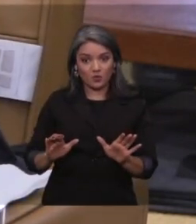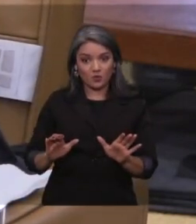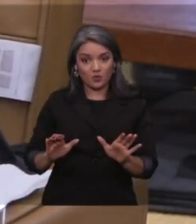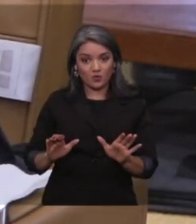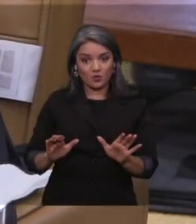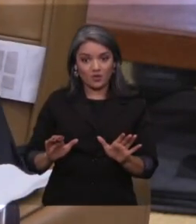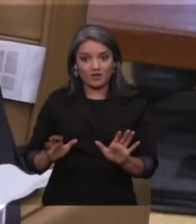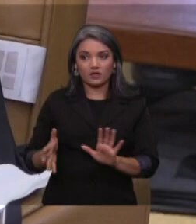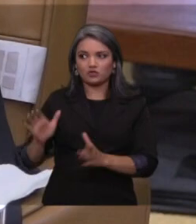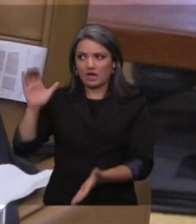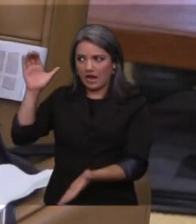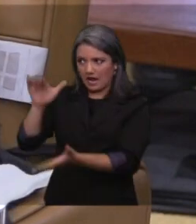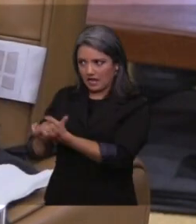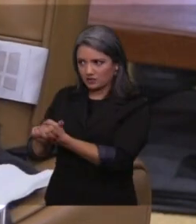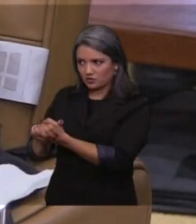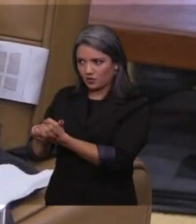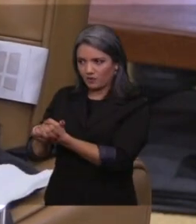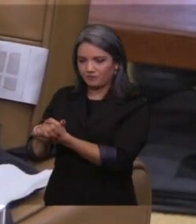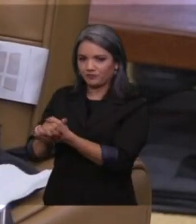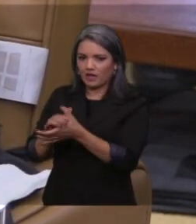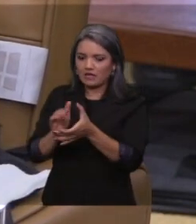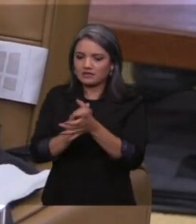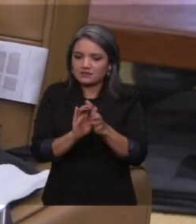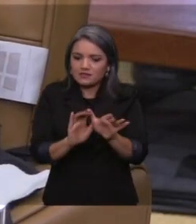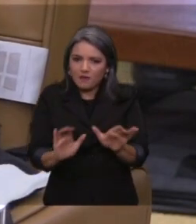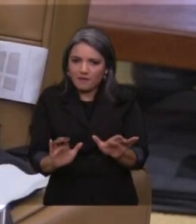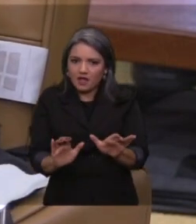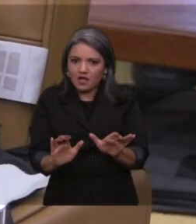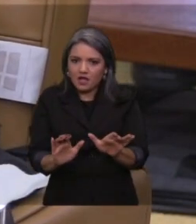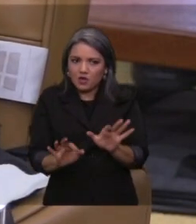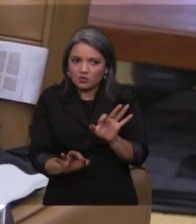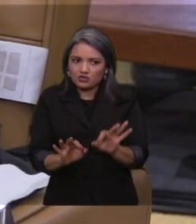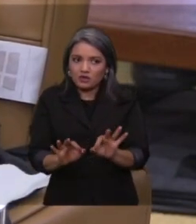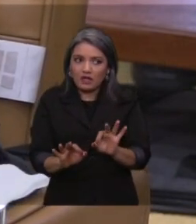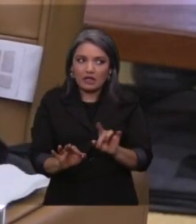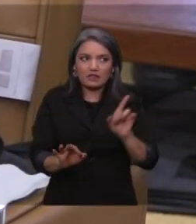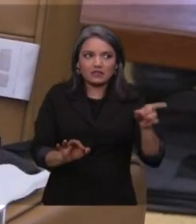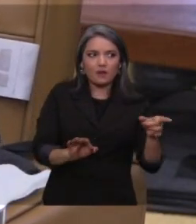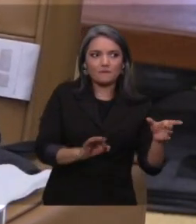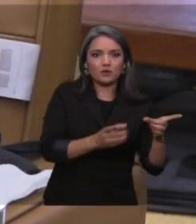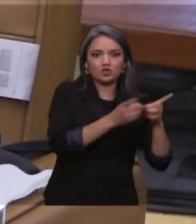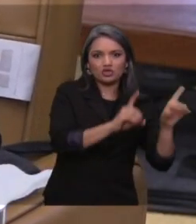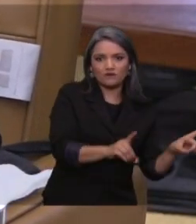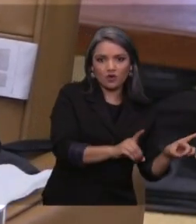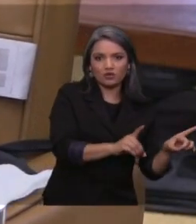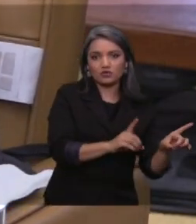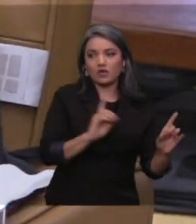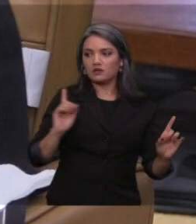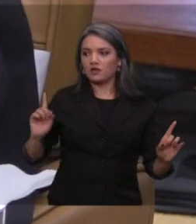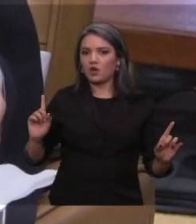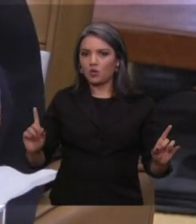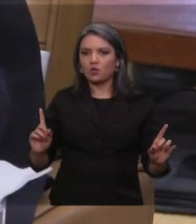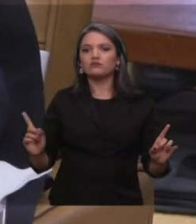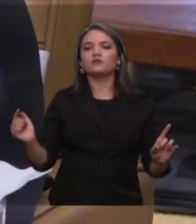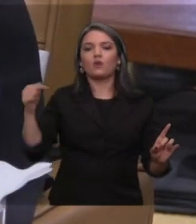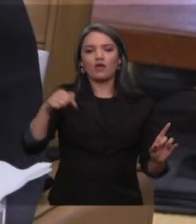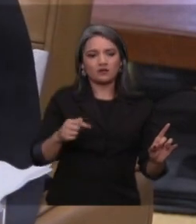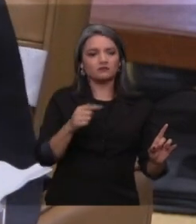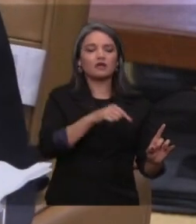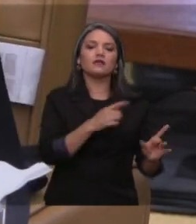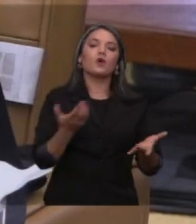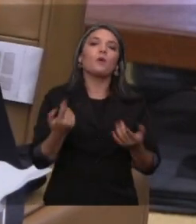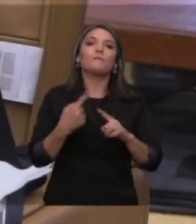o divórcio. Ou seja, da separação judicial poderia se marchar para o divórcio ou